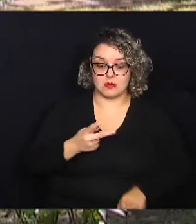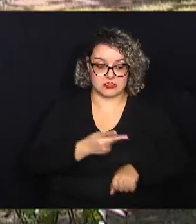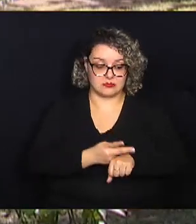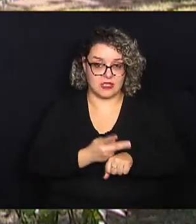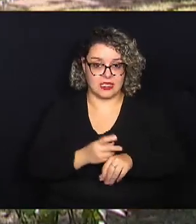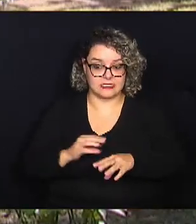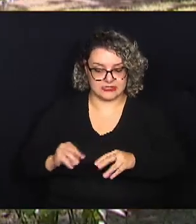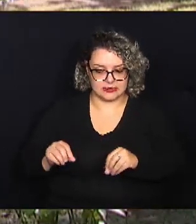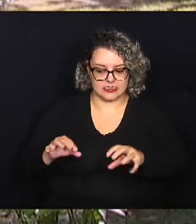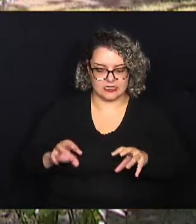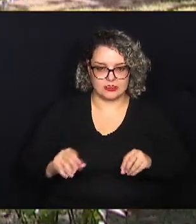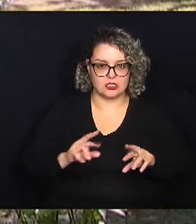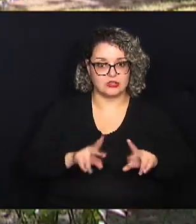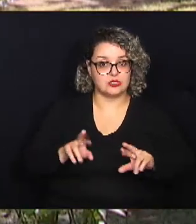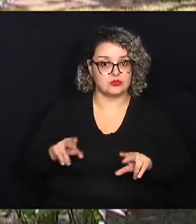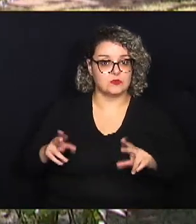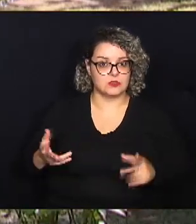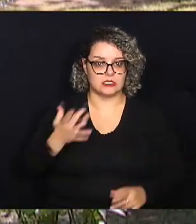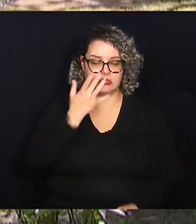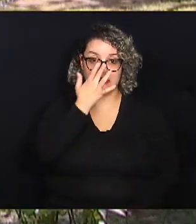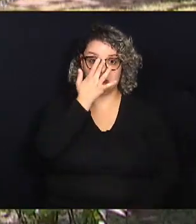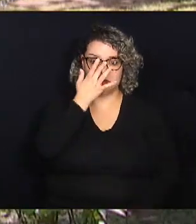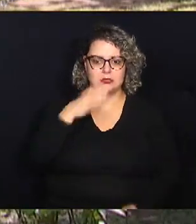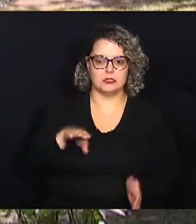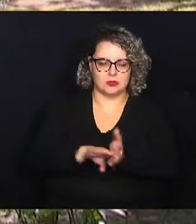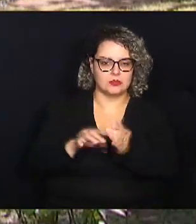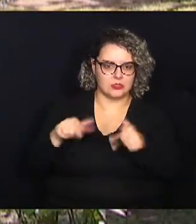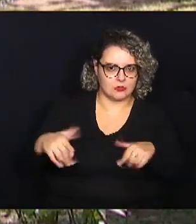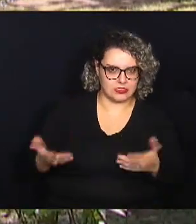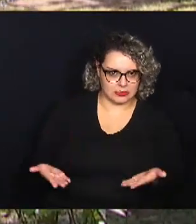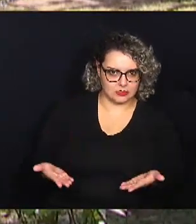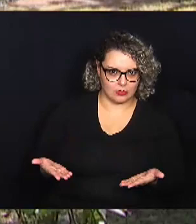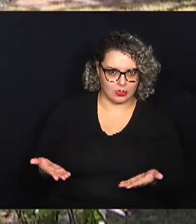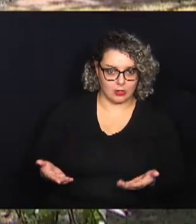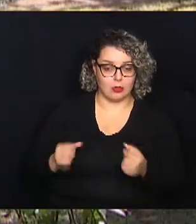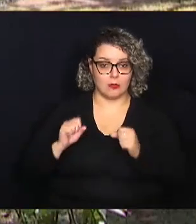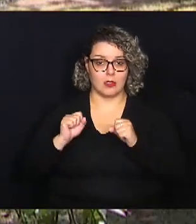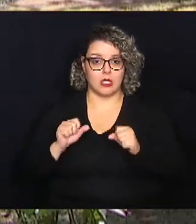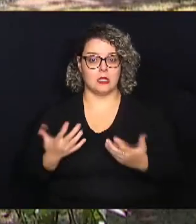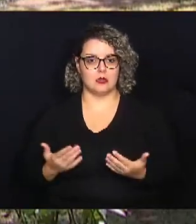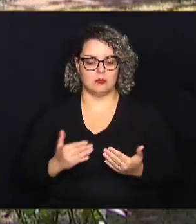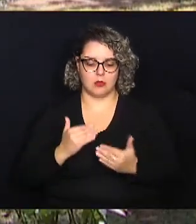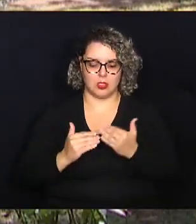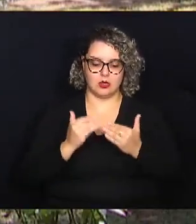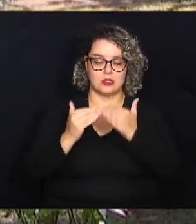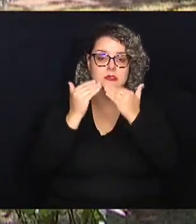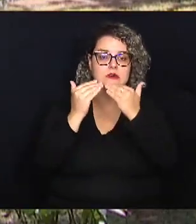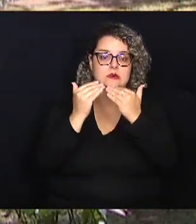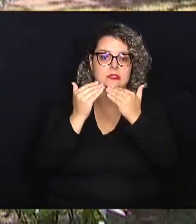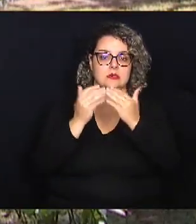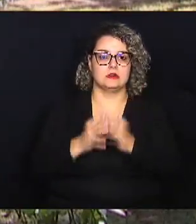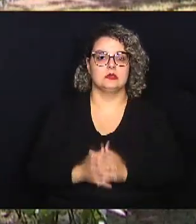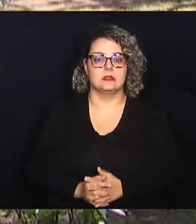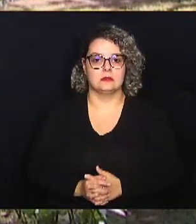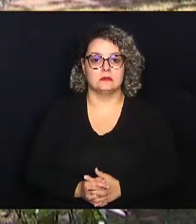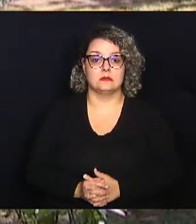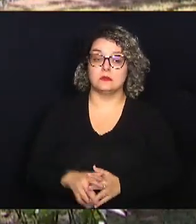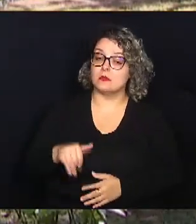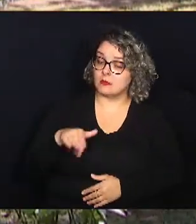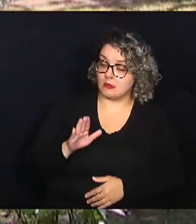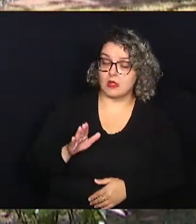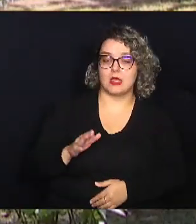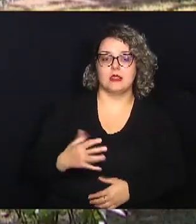pedras. Então eles vêm para esse espaço para que eles possam desenvolver cada vez mais a